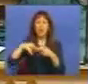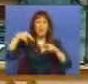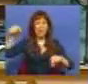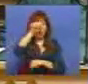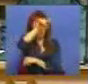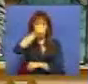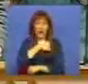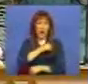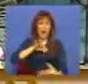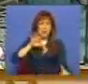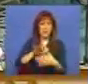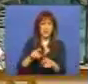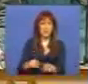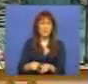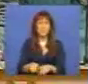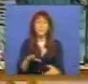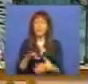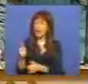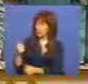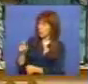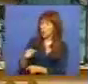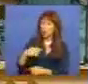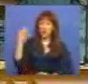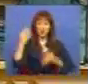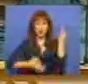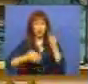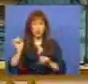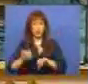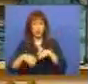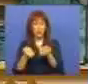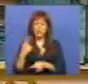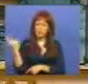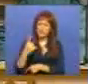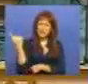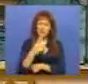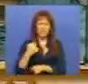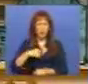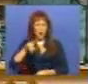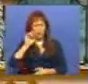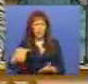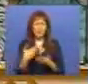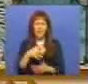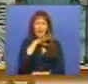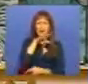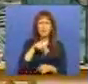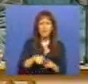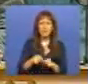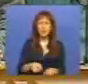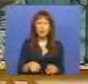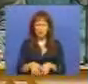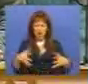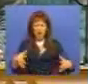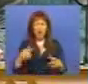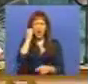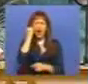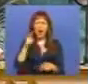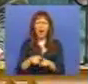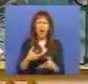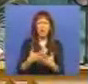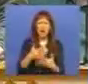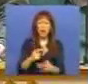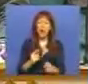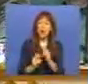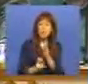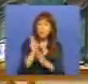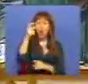camarários. Para o Bloco, a justiça social impõe o dever de proteger as famílias do grave impacto que um aumento de rendas